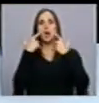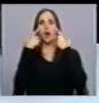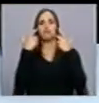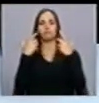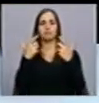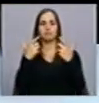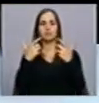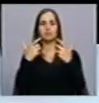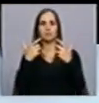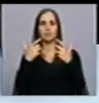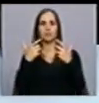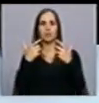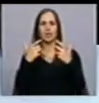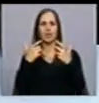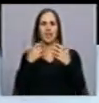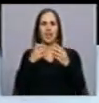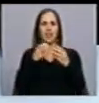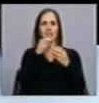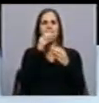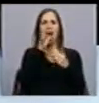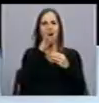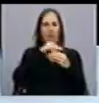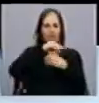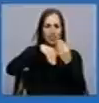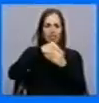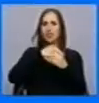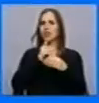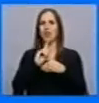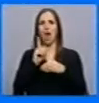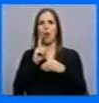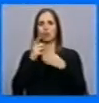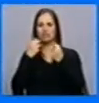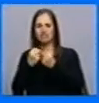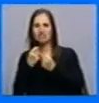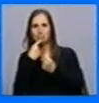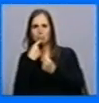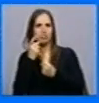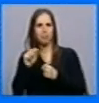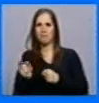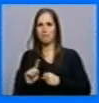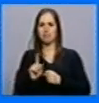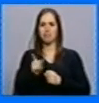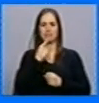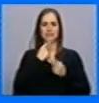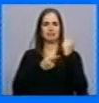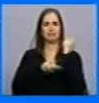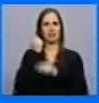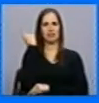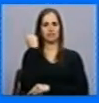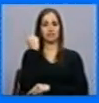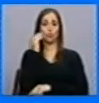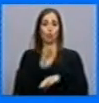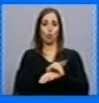que não é nem líquido nem sólido, é um fluido muito esquisito que tem precisamente a sua origem nestes